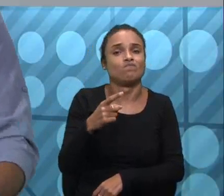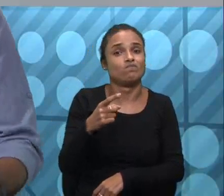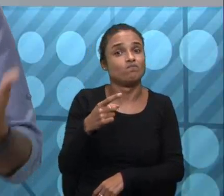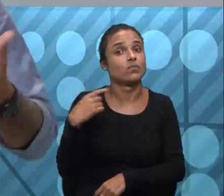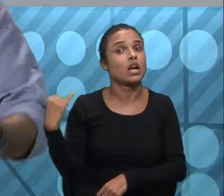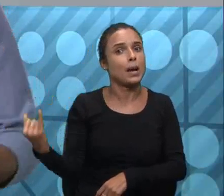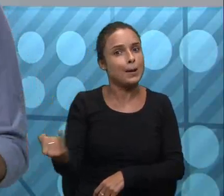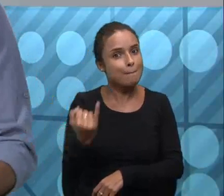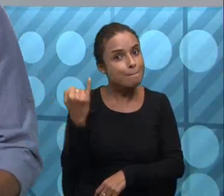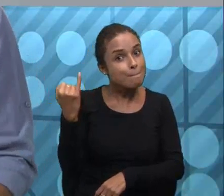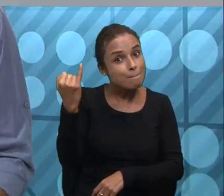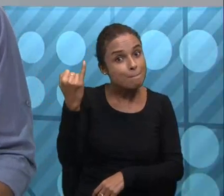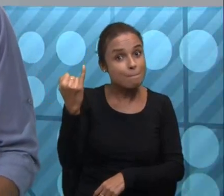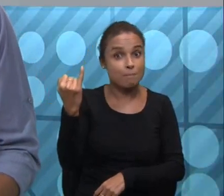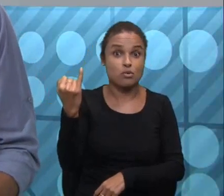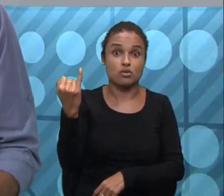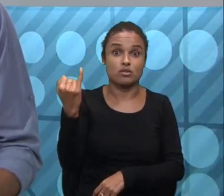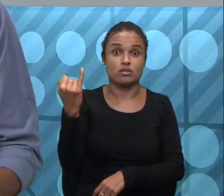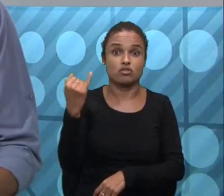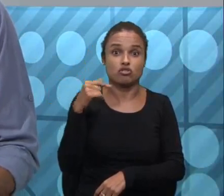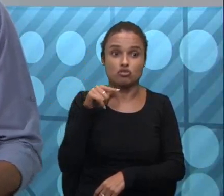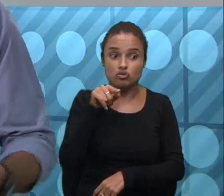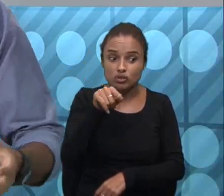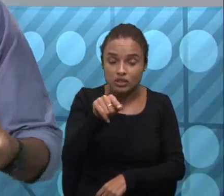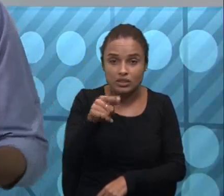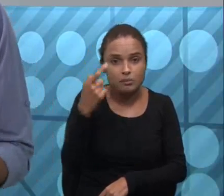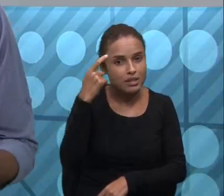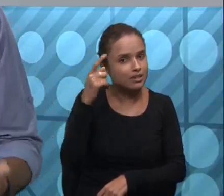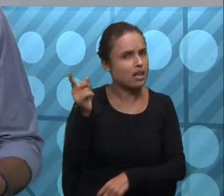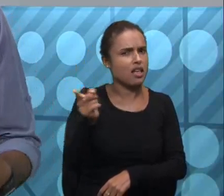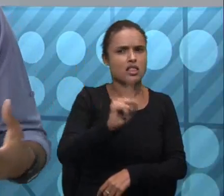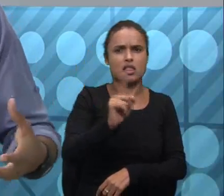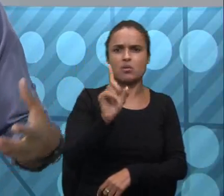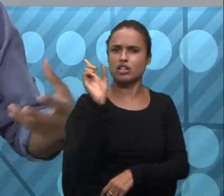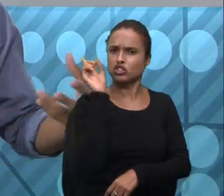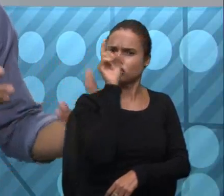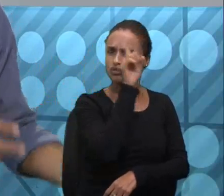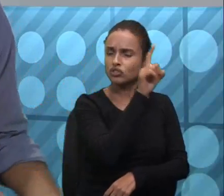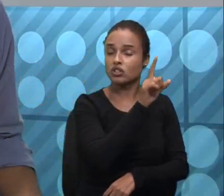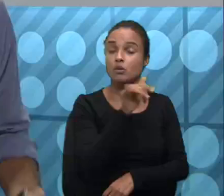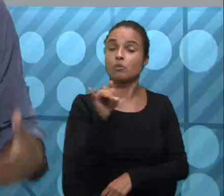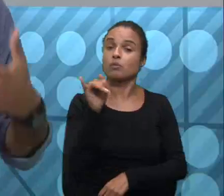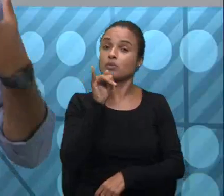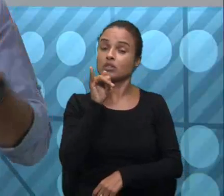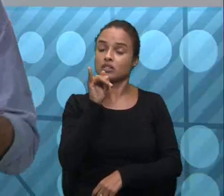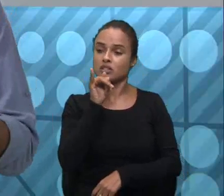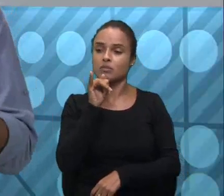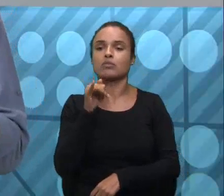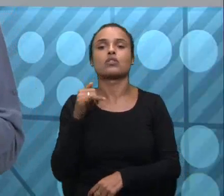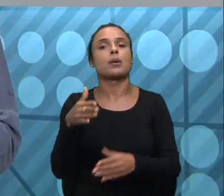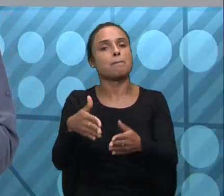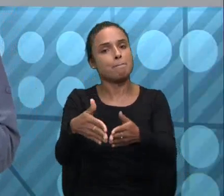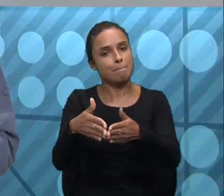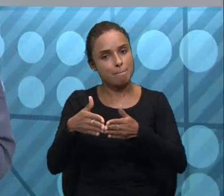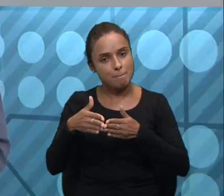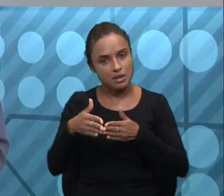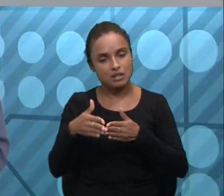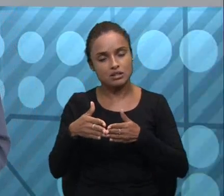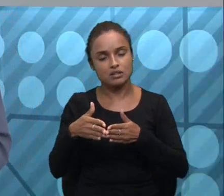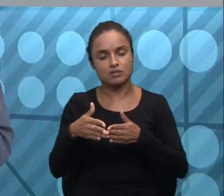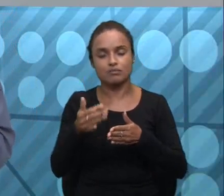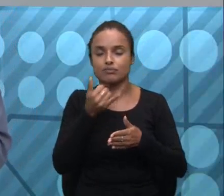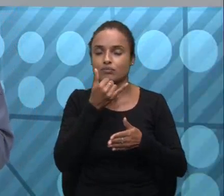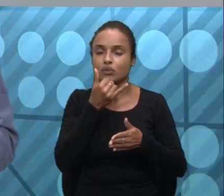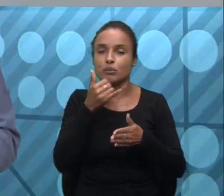tutores de facilitar esse processo, tá? Todo mundo aqui está trabalhando em conjunto para que você tenha a melhor aprendizagem